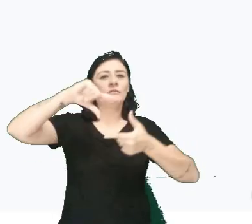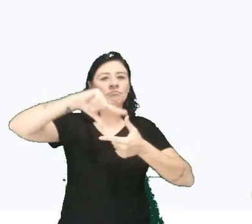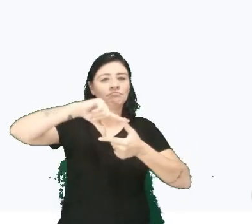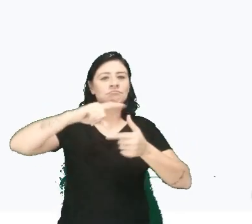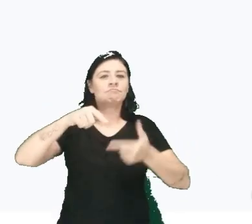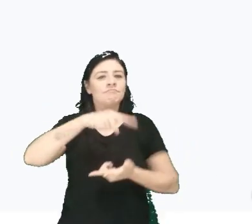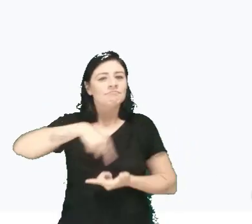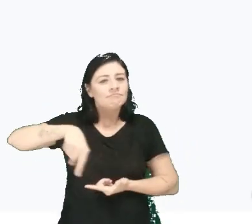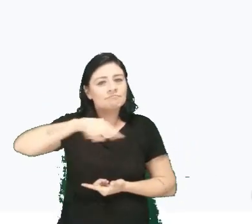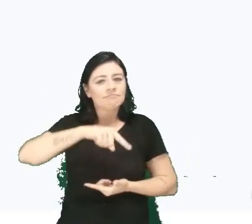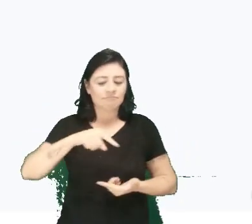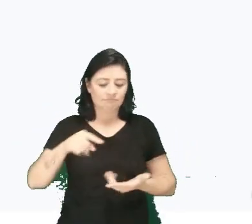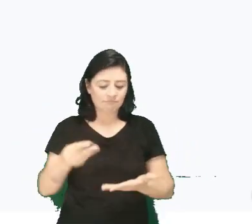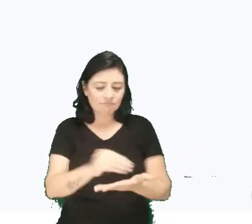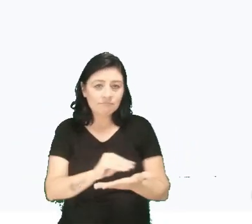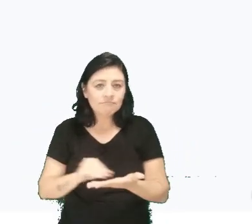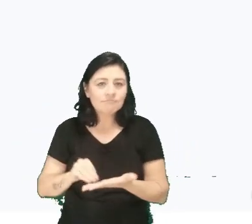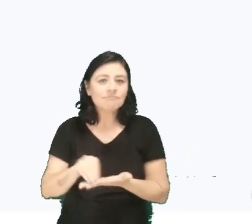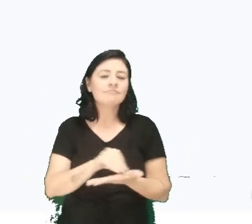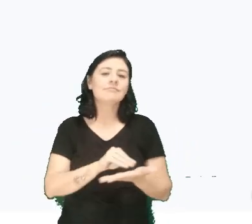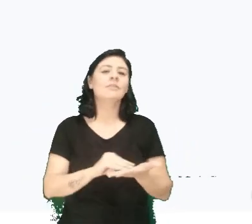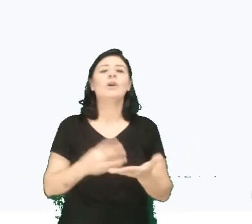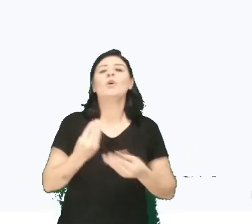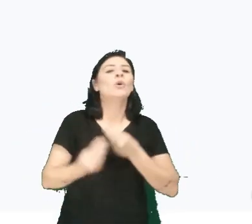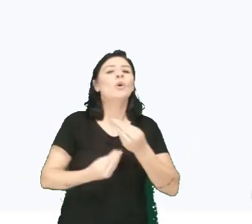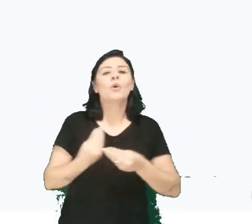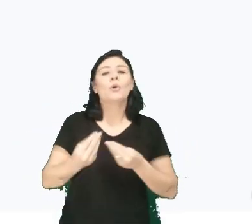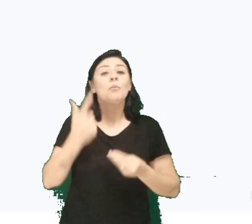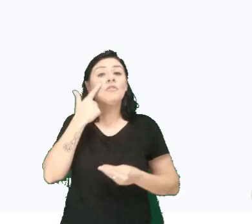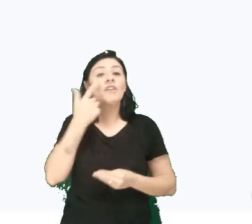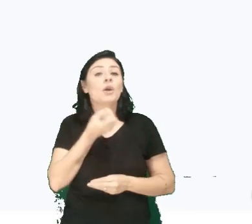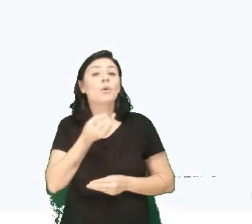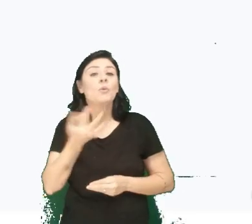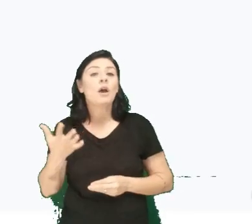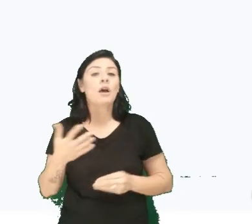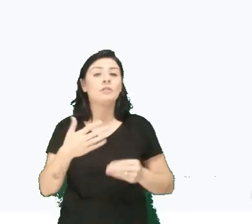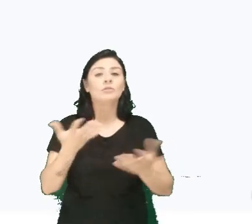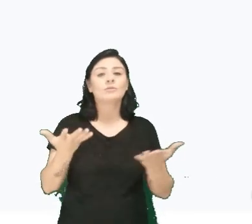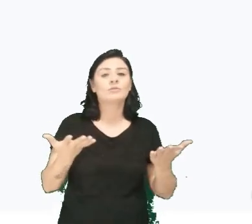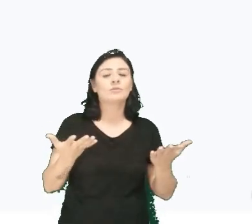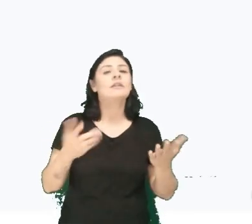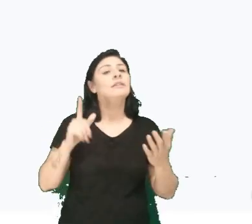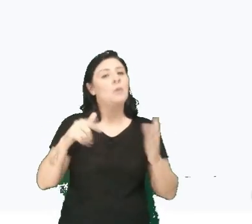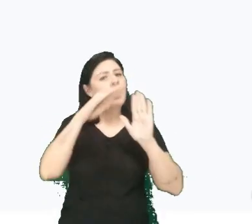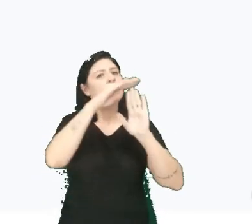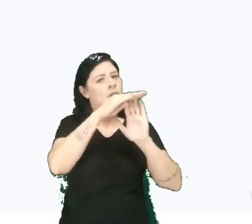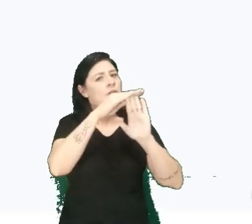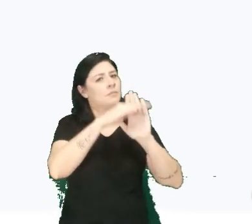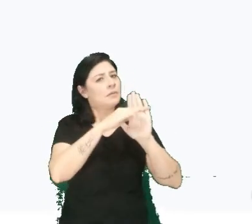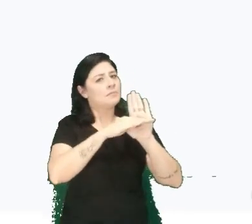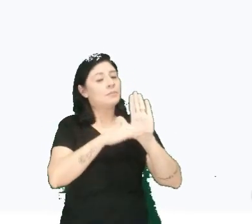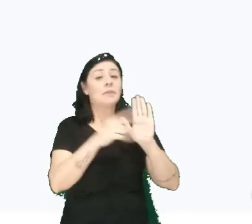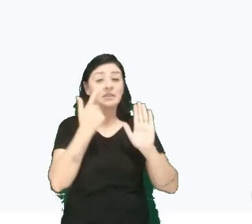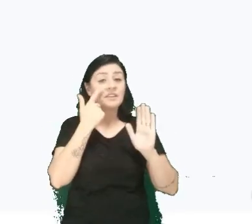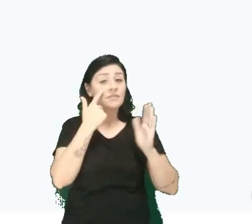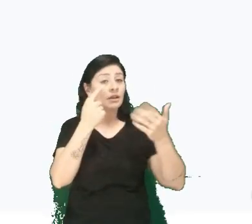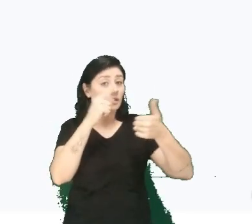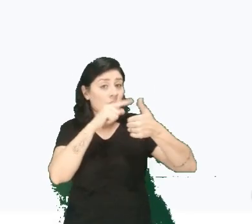tabuleiro e classificar pela quantidade de lados. Então, aqui você pode perceber que é uma sequência, né? É uma sequência